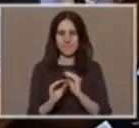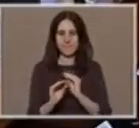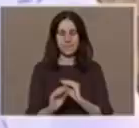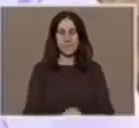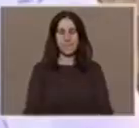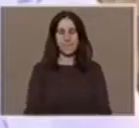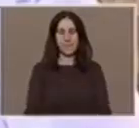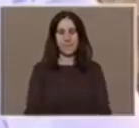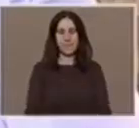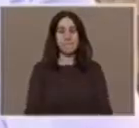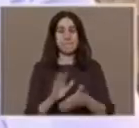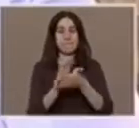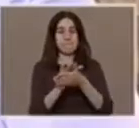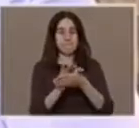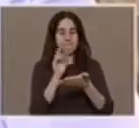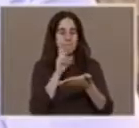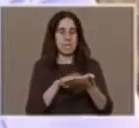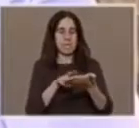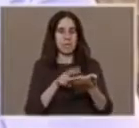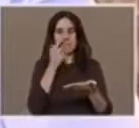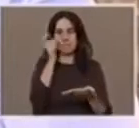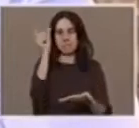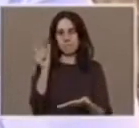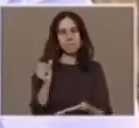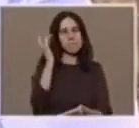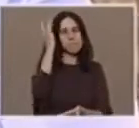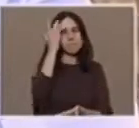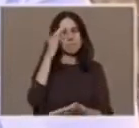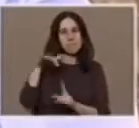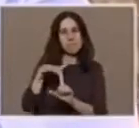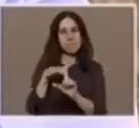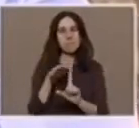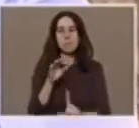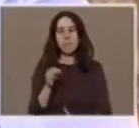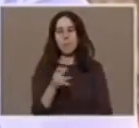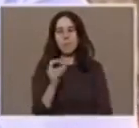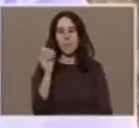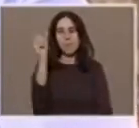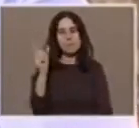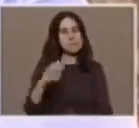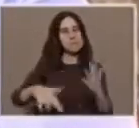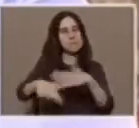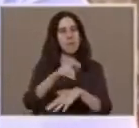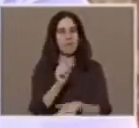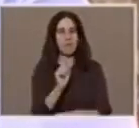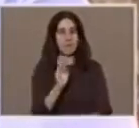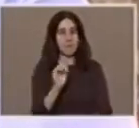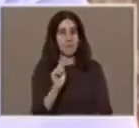Leitura da Epístola do Apóstolo São Paulo aos Efésios. Irmãos,